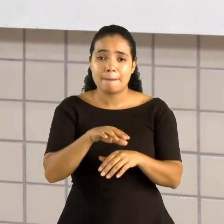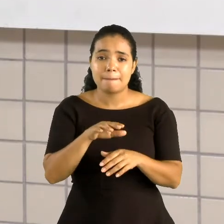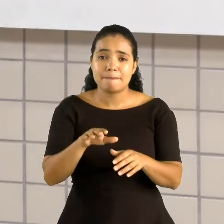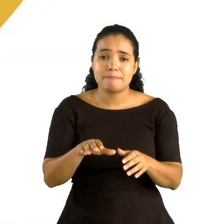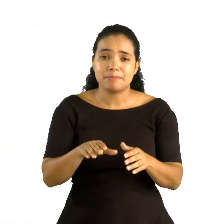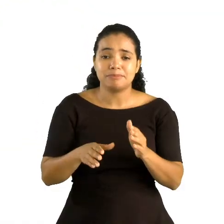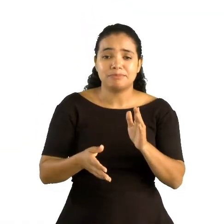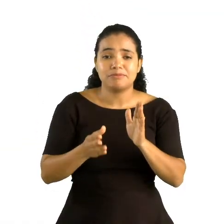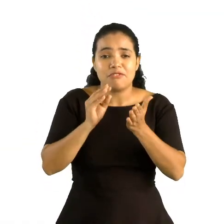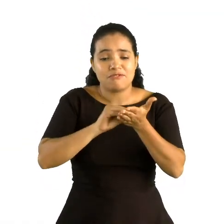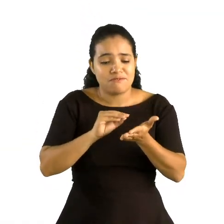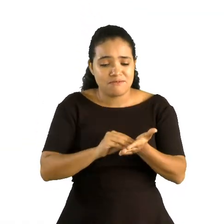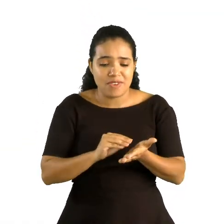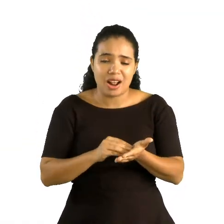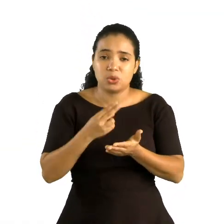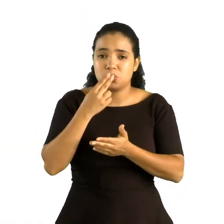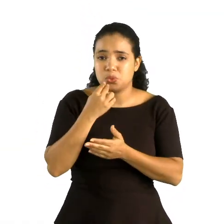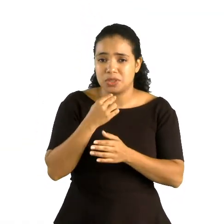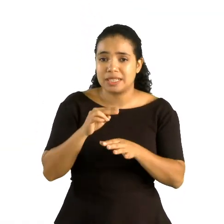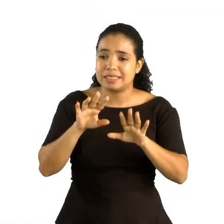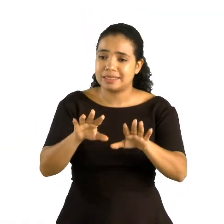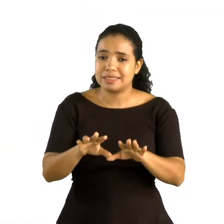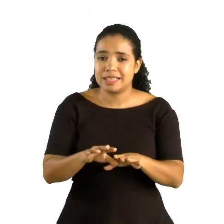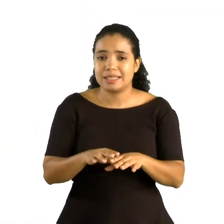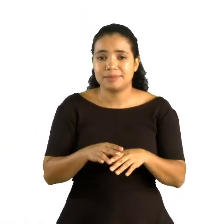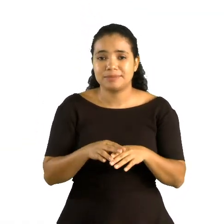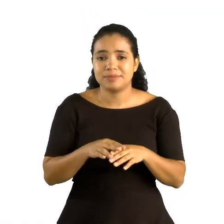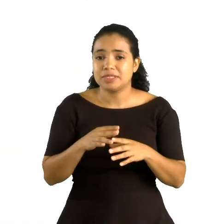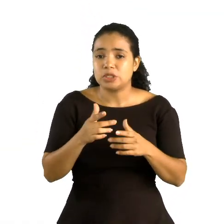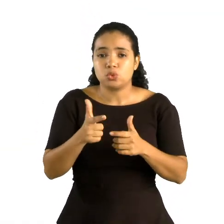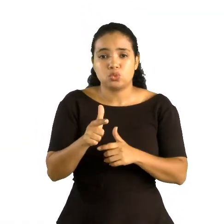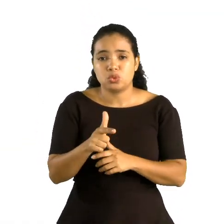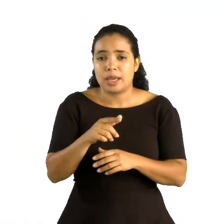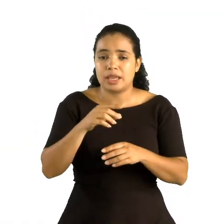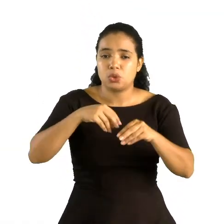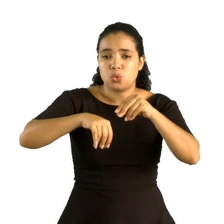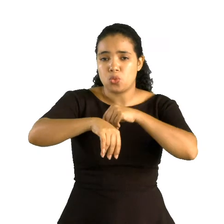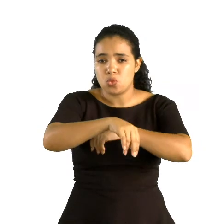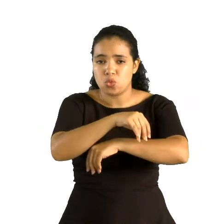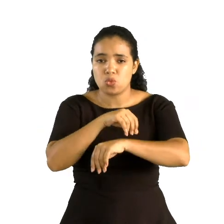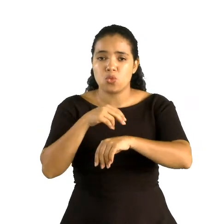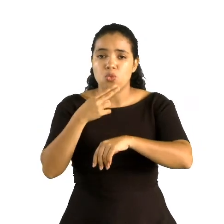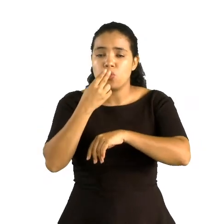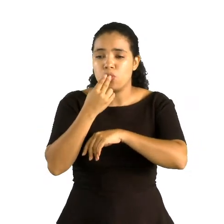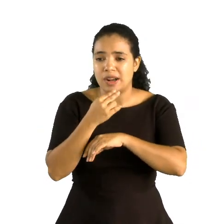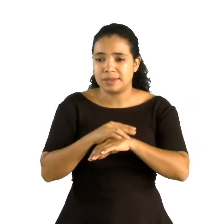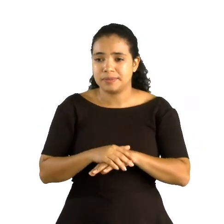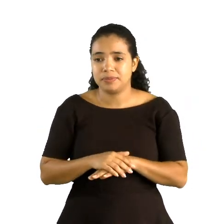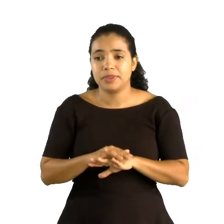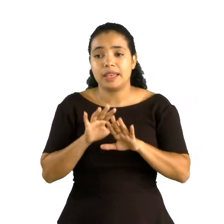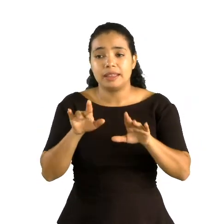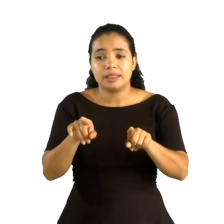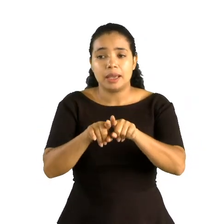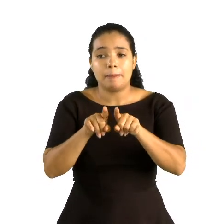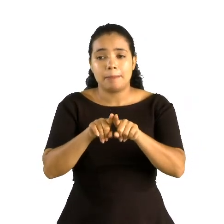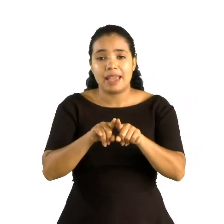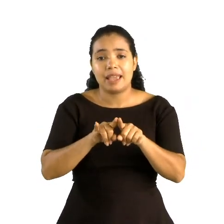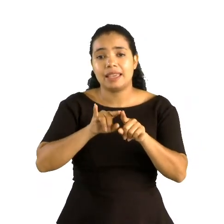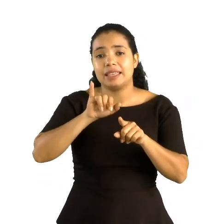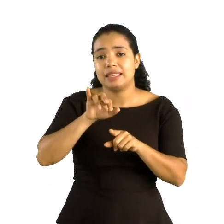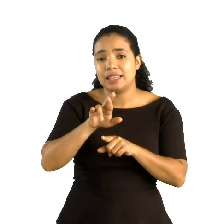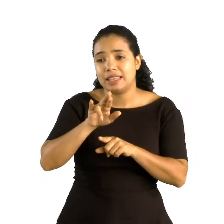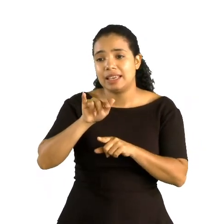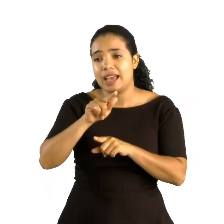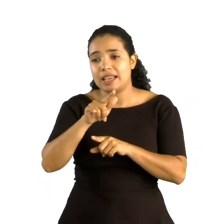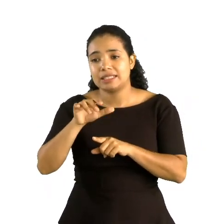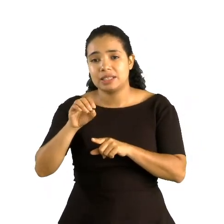produzindo. Aí também a gente tem um outro processo que é a irrigação excessiva, que também é um outro processo de degradação.